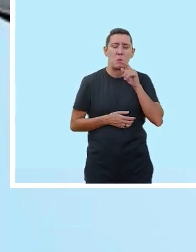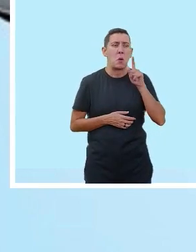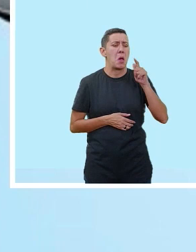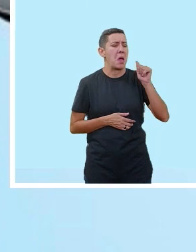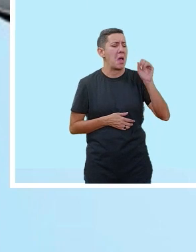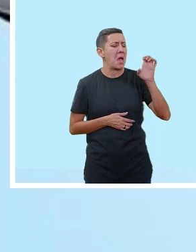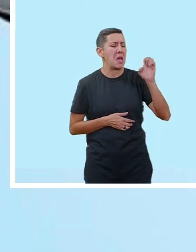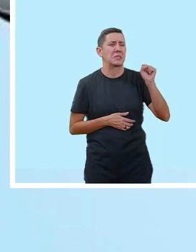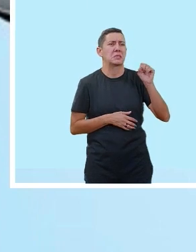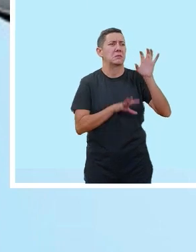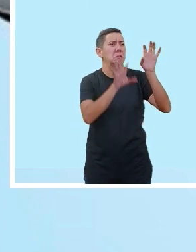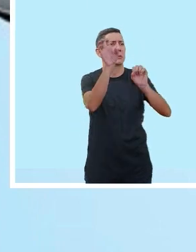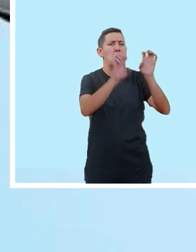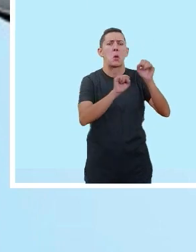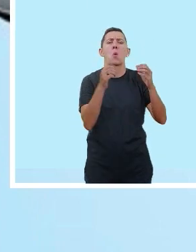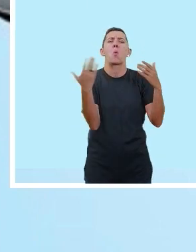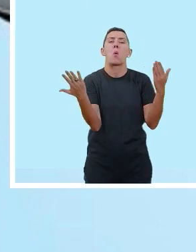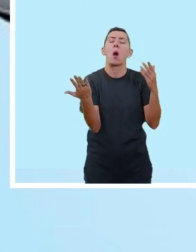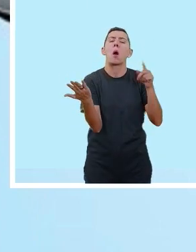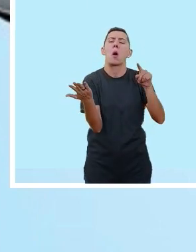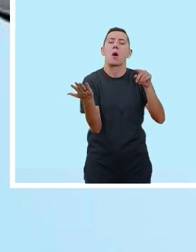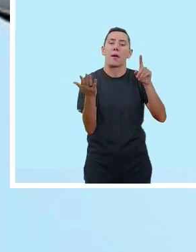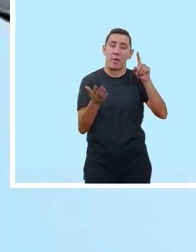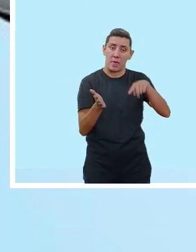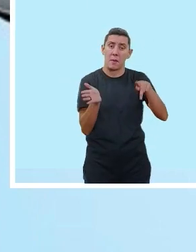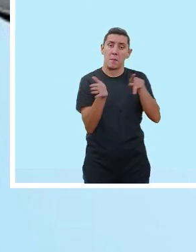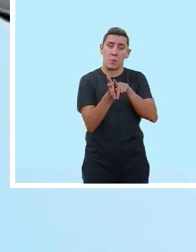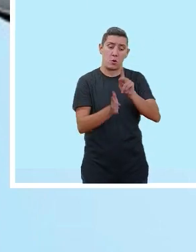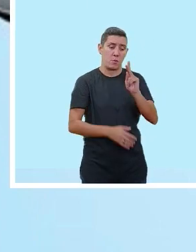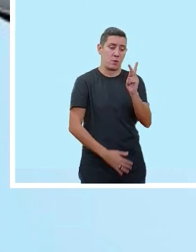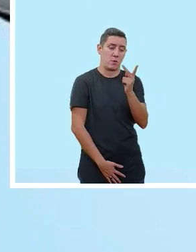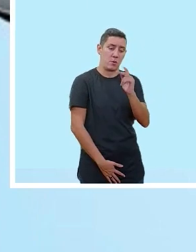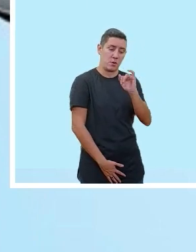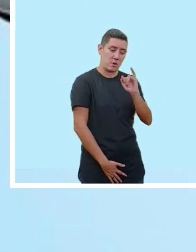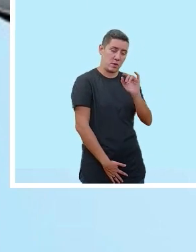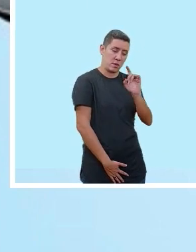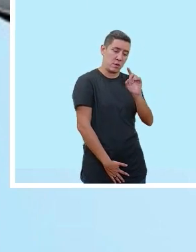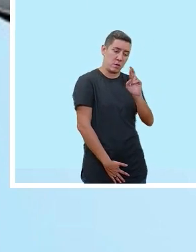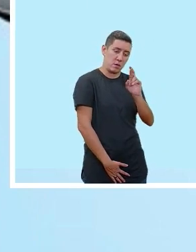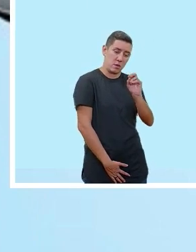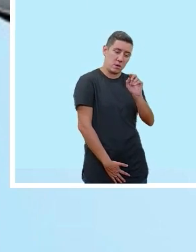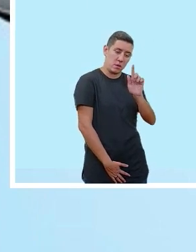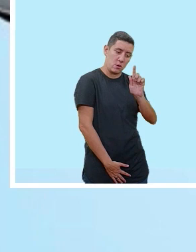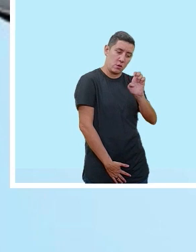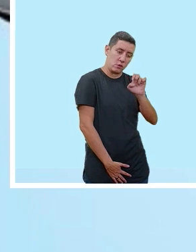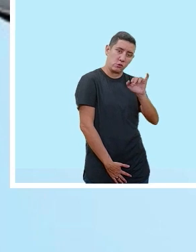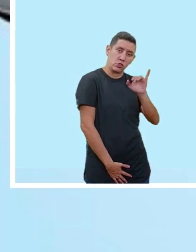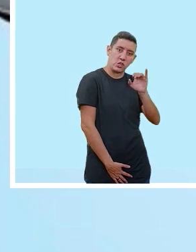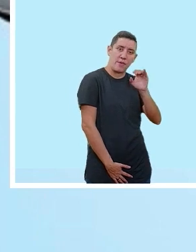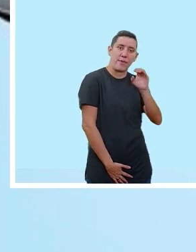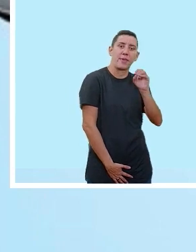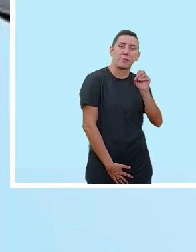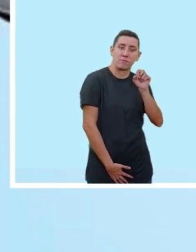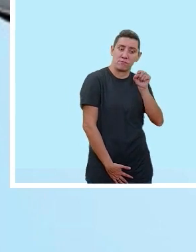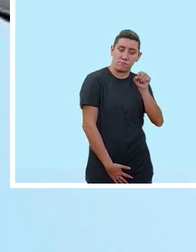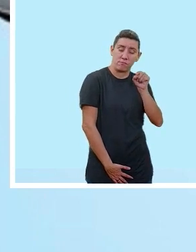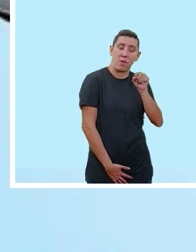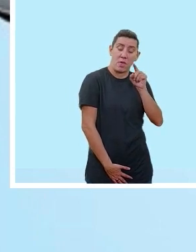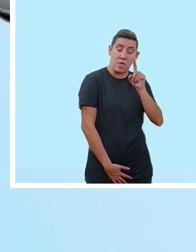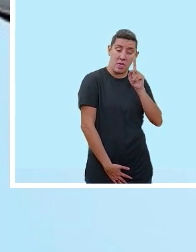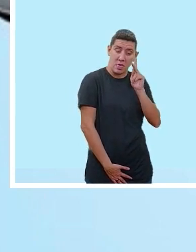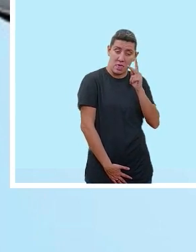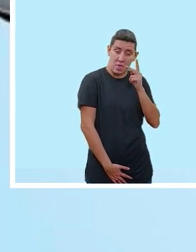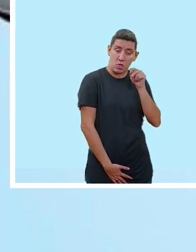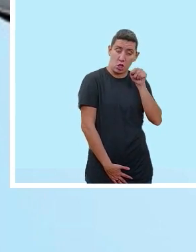aplicação direta em relação à energia elétrica através do processo de eletrólise. E através de aplicações de